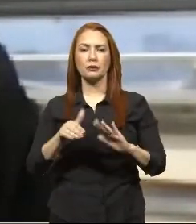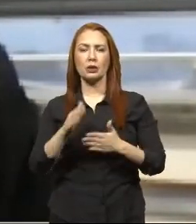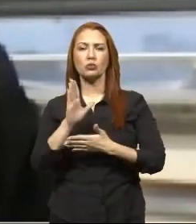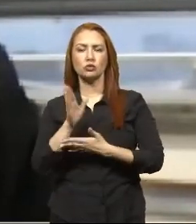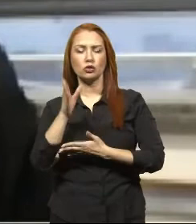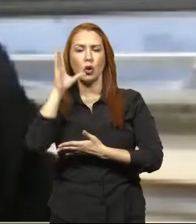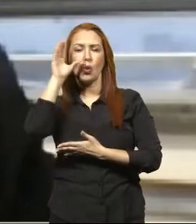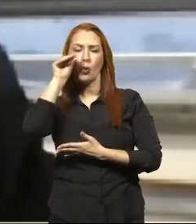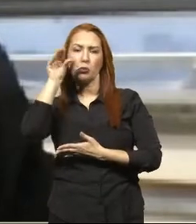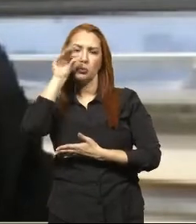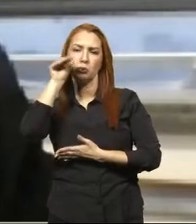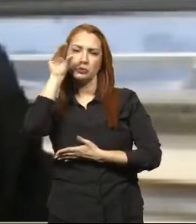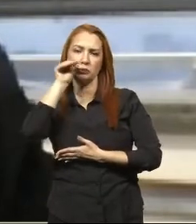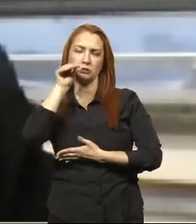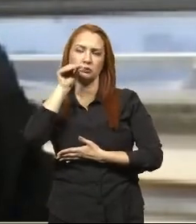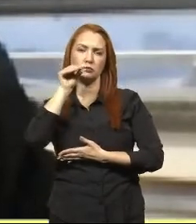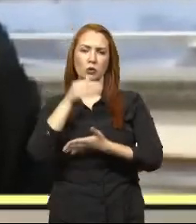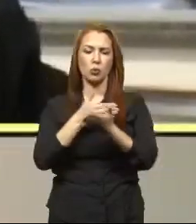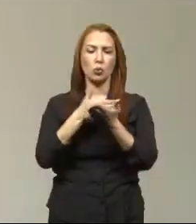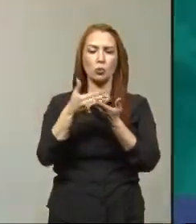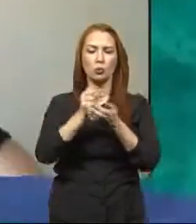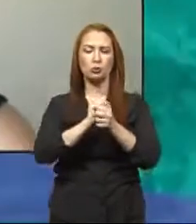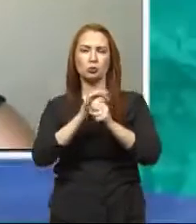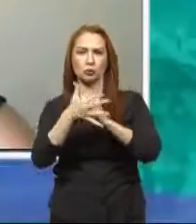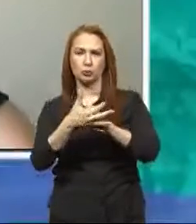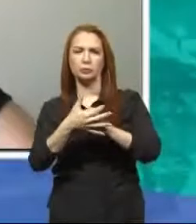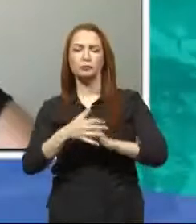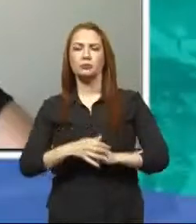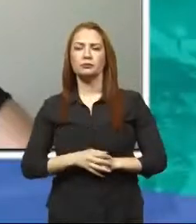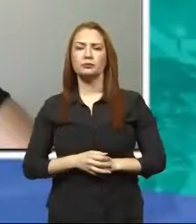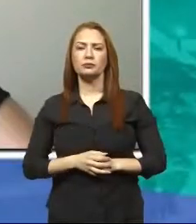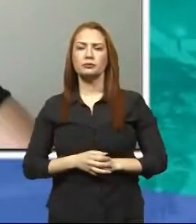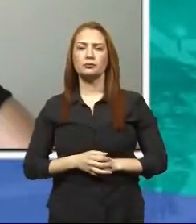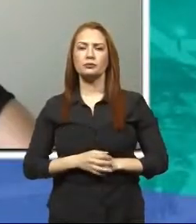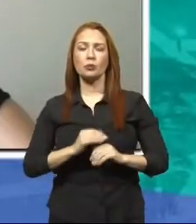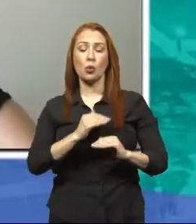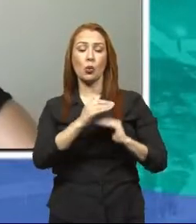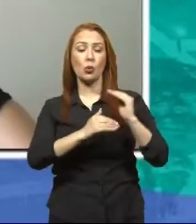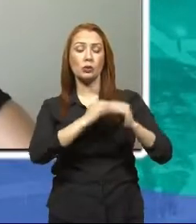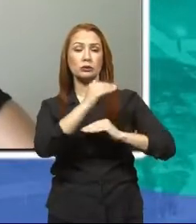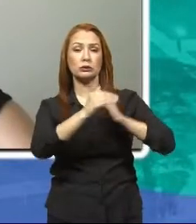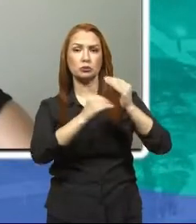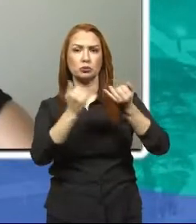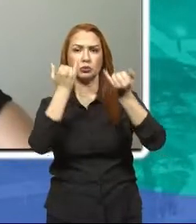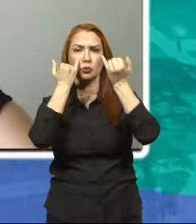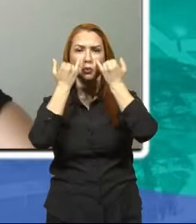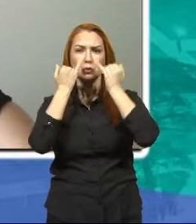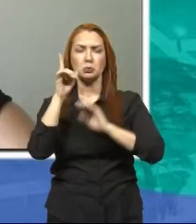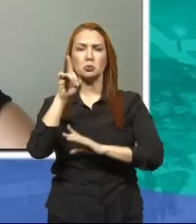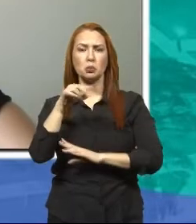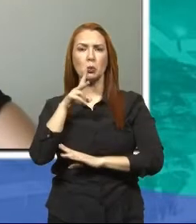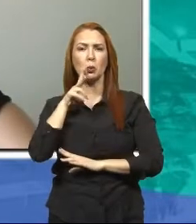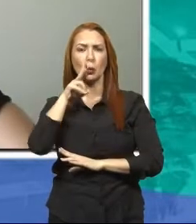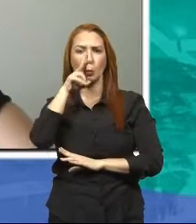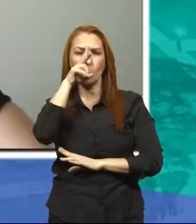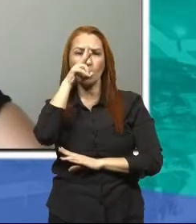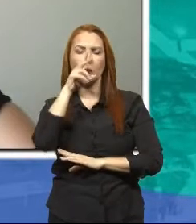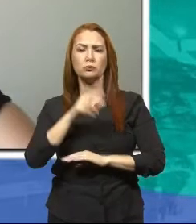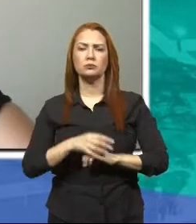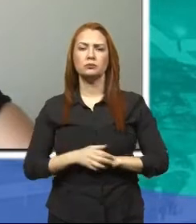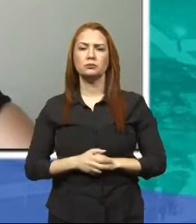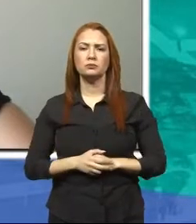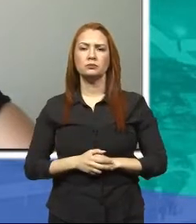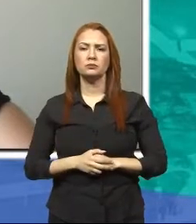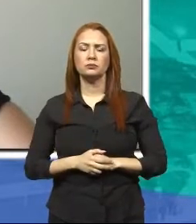observado, né, que desde o início da pandemia, o crescimento de tráfego foi intenso até mais